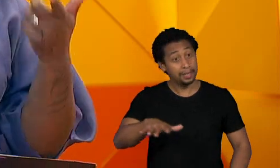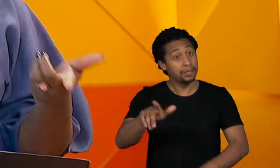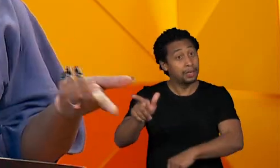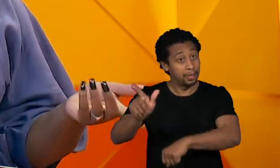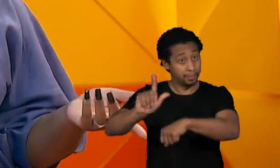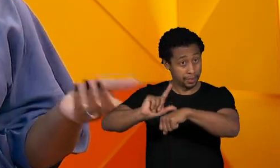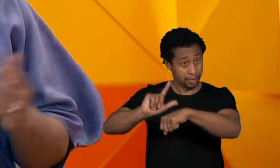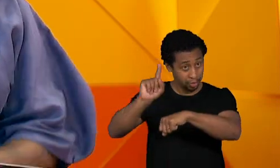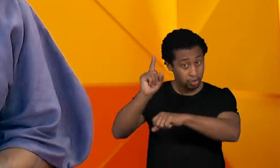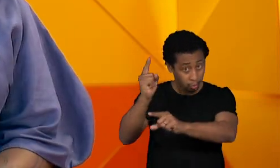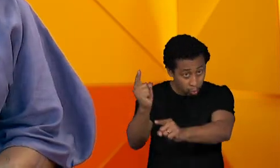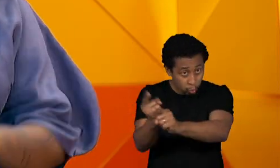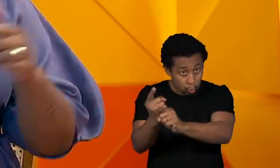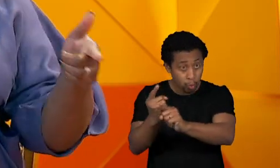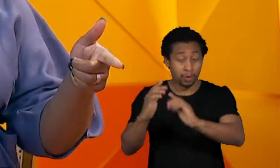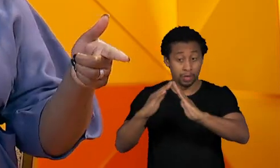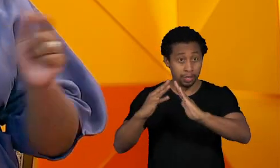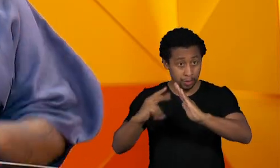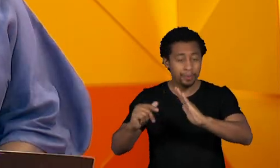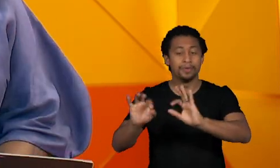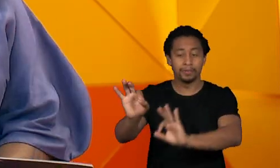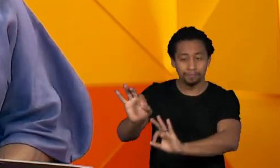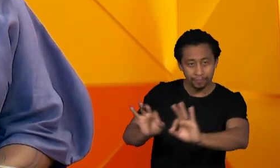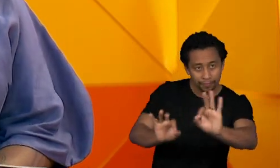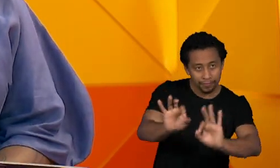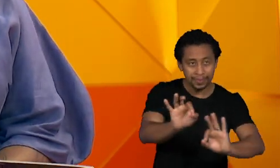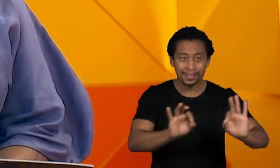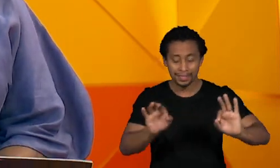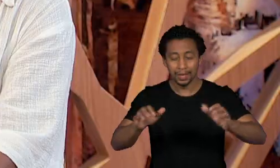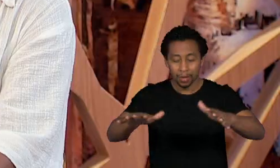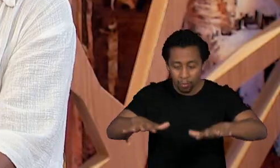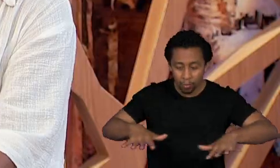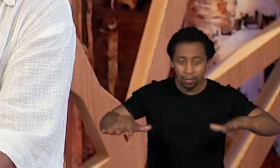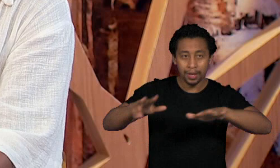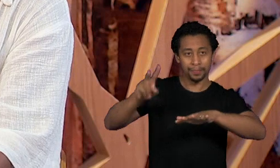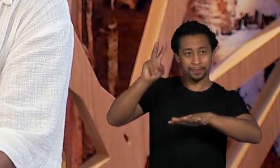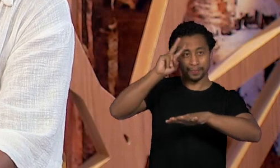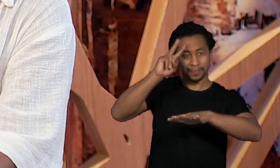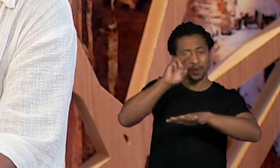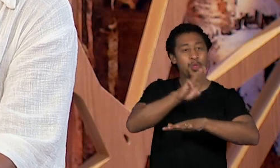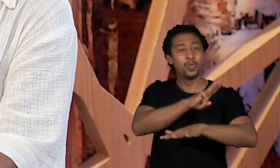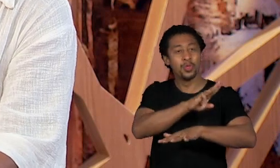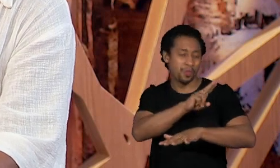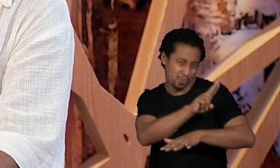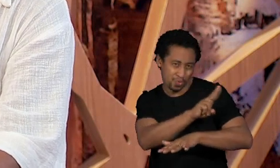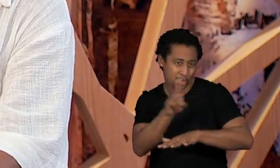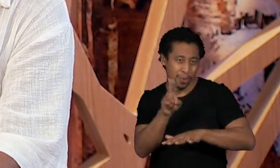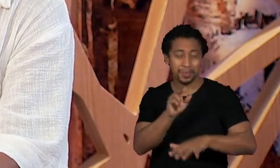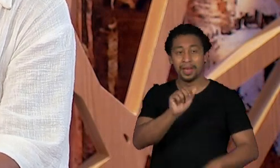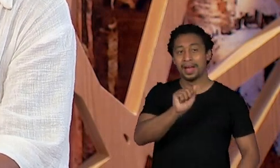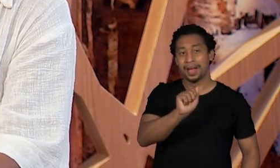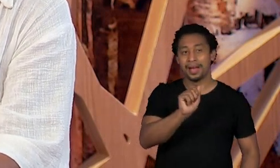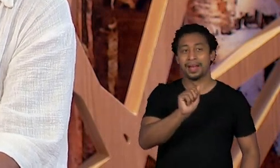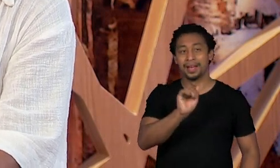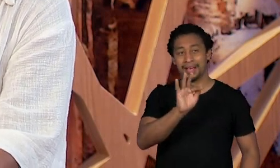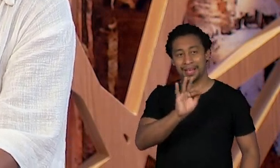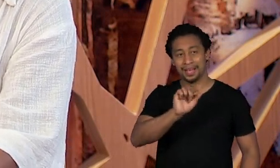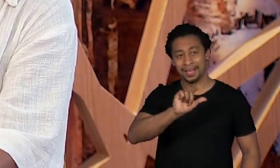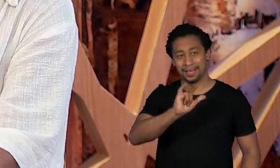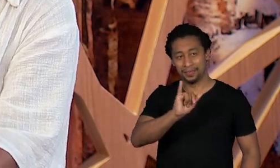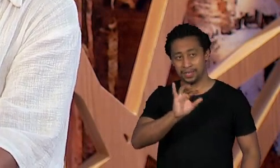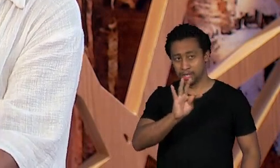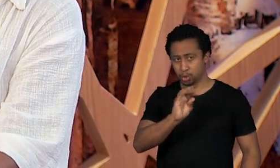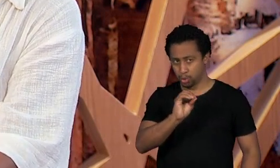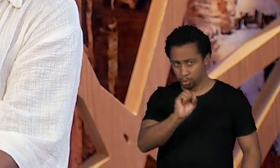vai ser construído um memorial que também vai se chamar Memorial dos Aflitos, né? Exatamente, é uma luta de anos ali do pessoal da